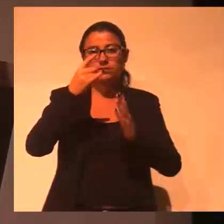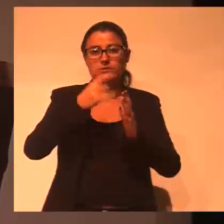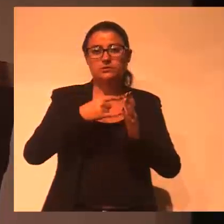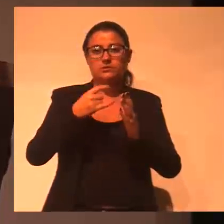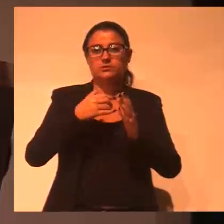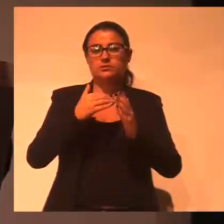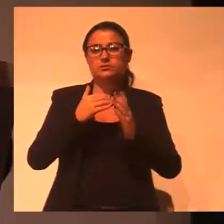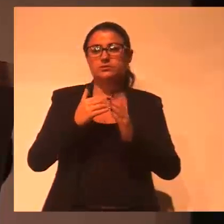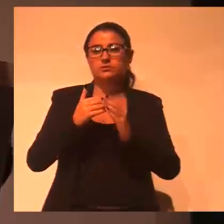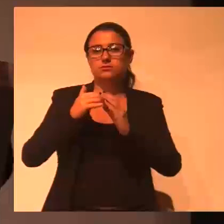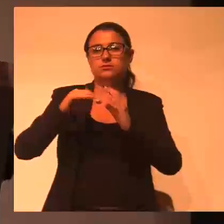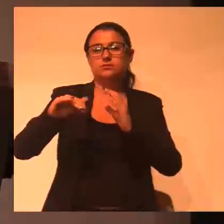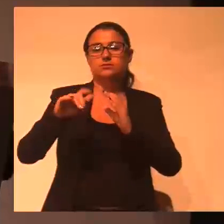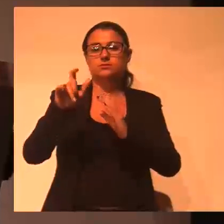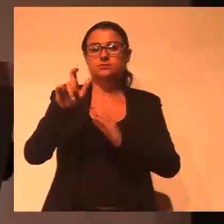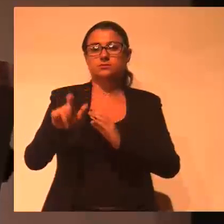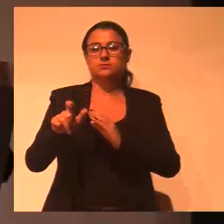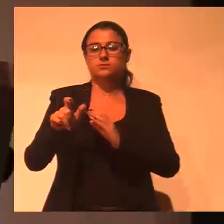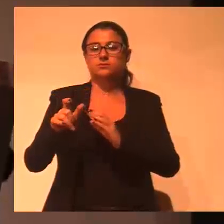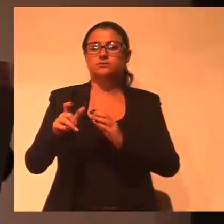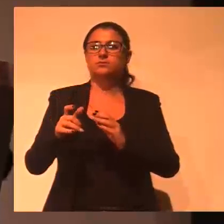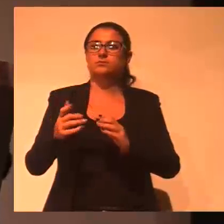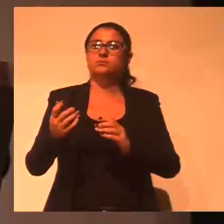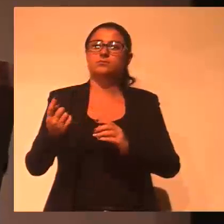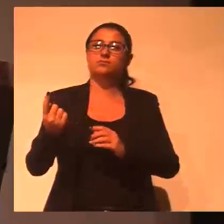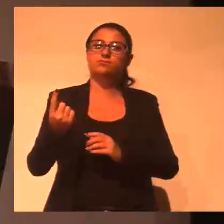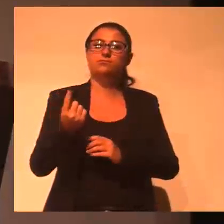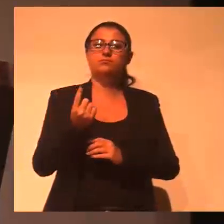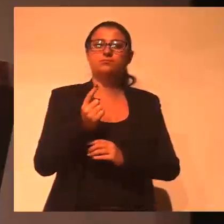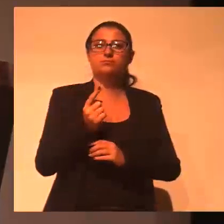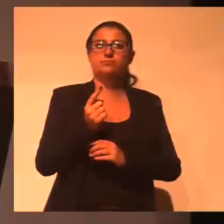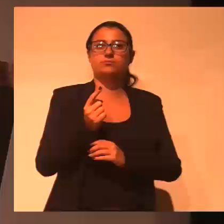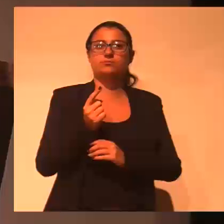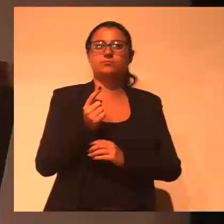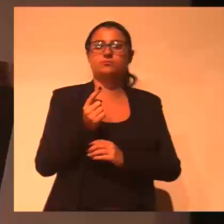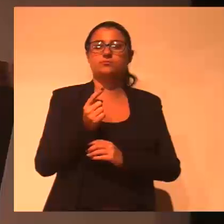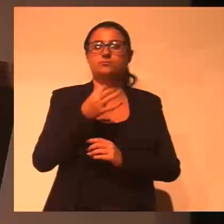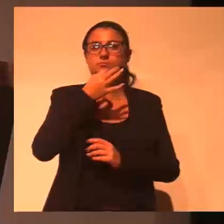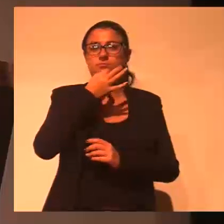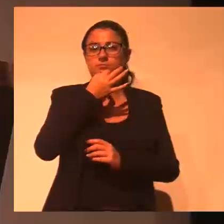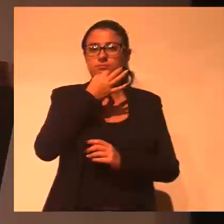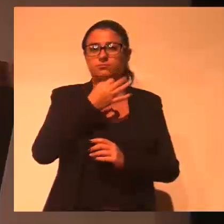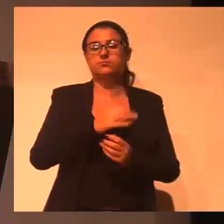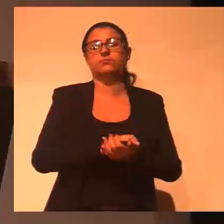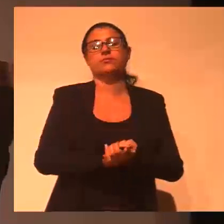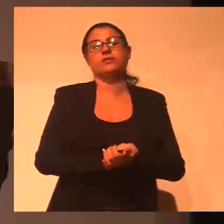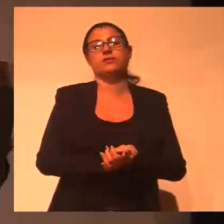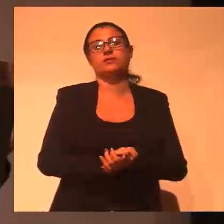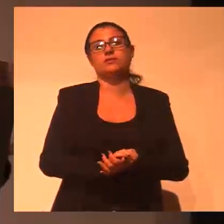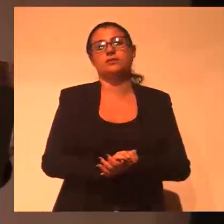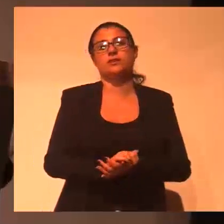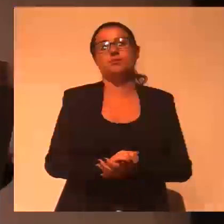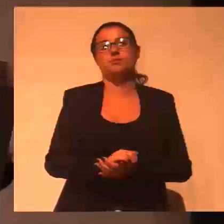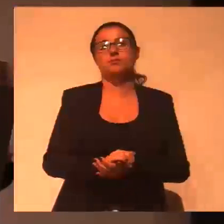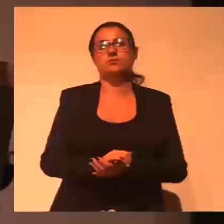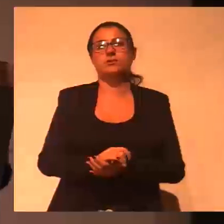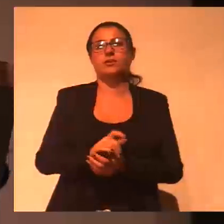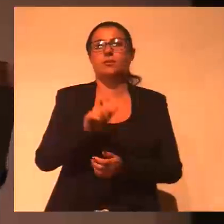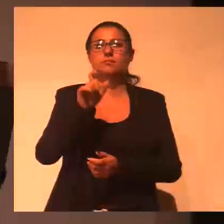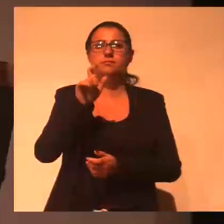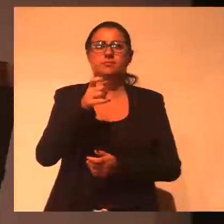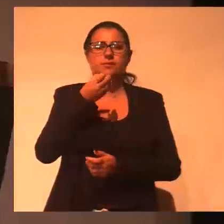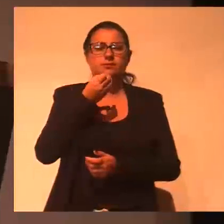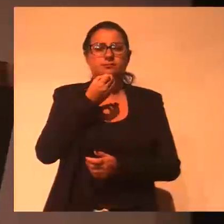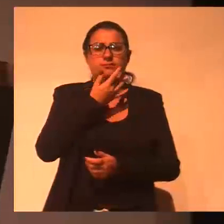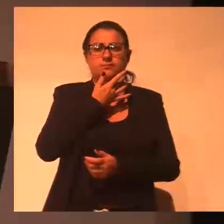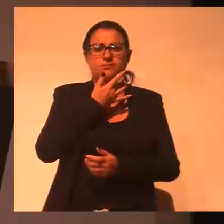sexta-feira pela manhã. Então, foi apenas para não ter um processo de nulidade aí dentro dos atos. Não tem nenhuma testemunha nova, nós nem